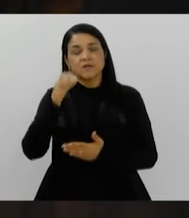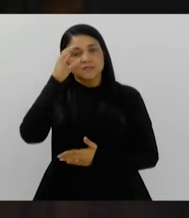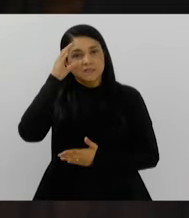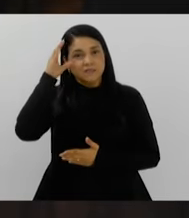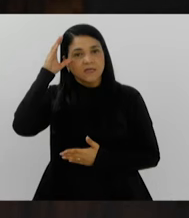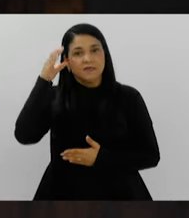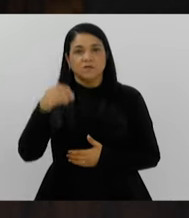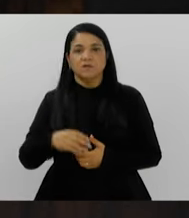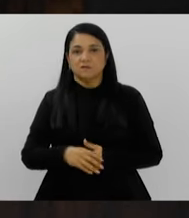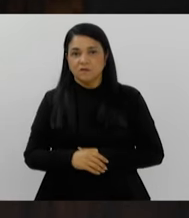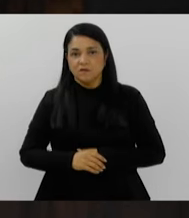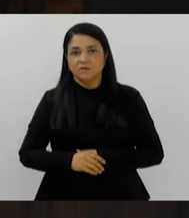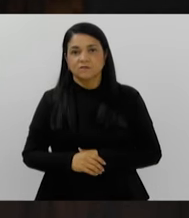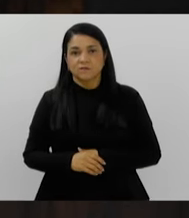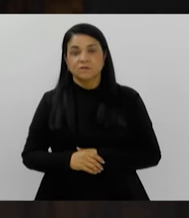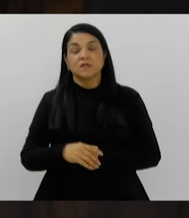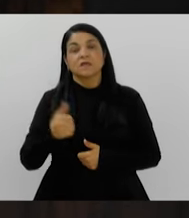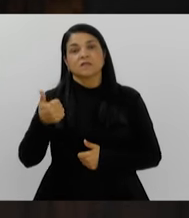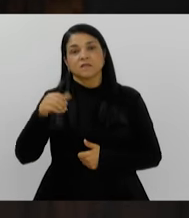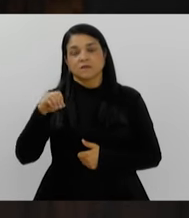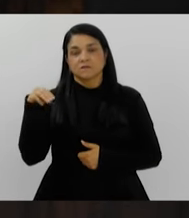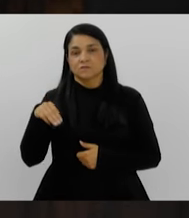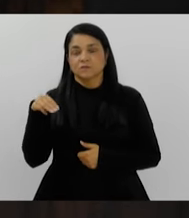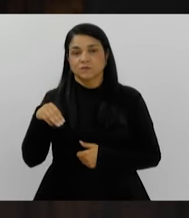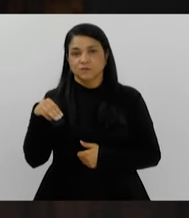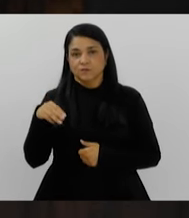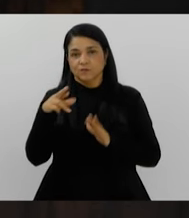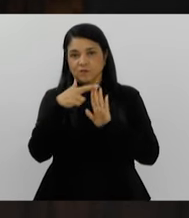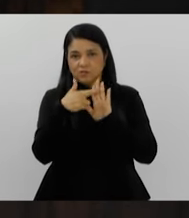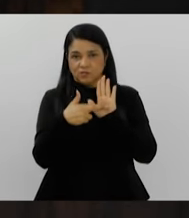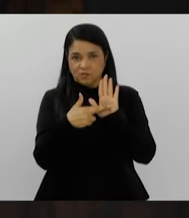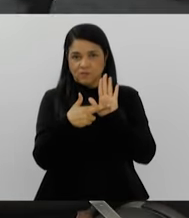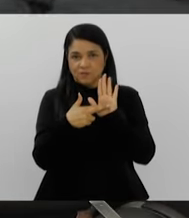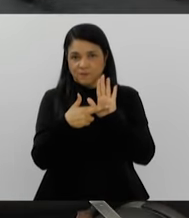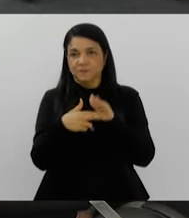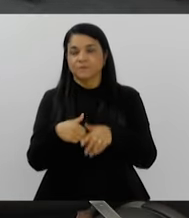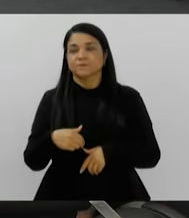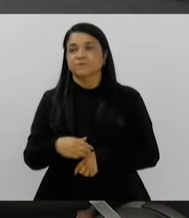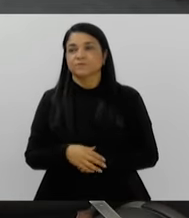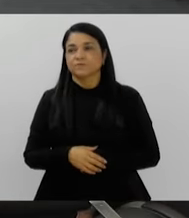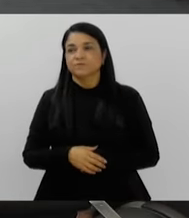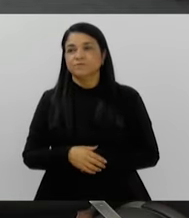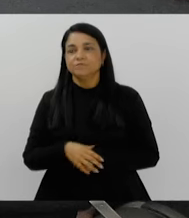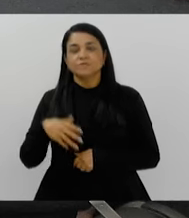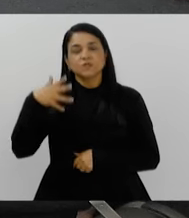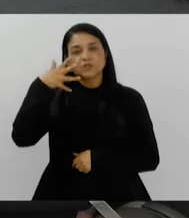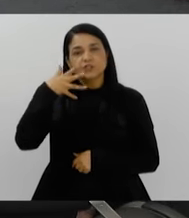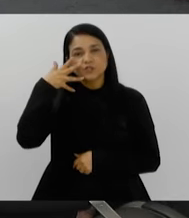Jordão, dispondo de 10 minutos para o seu discurso.